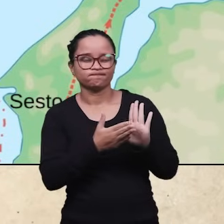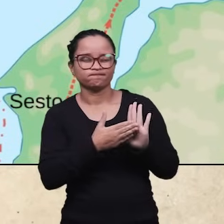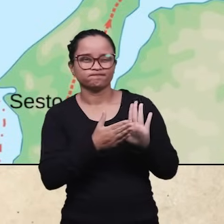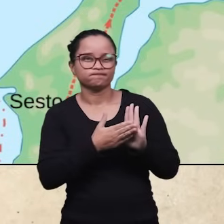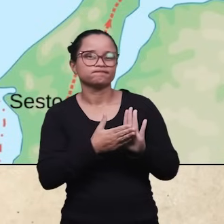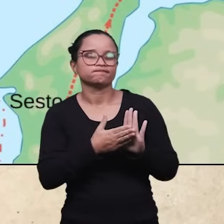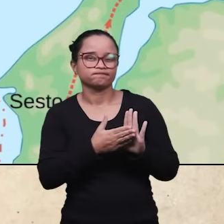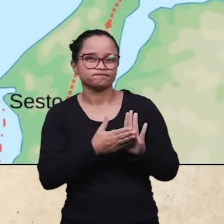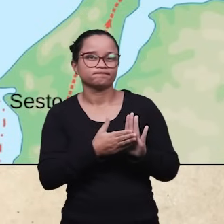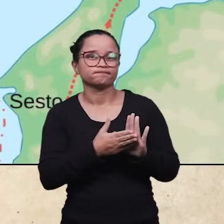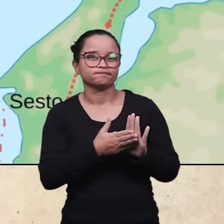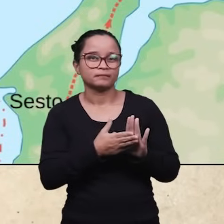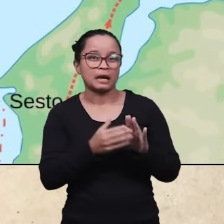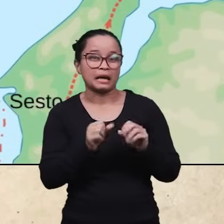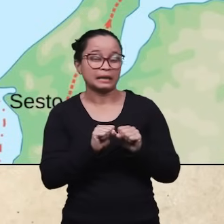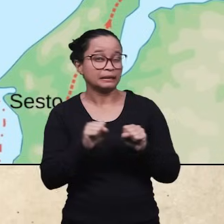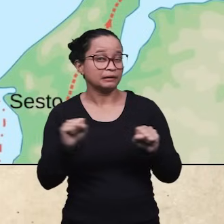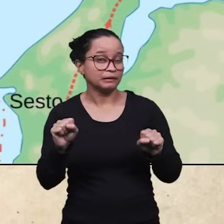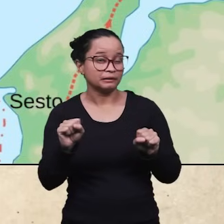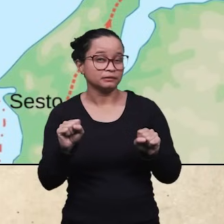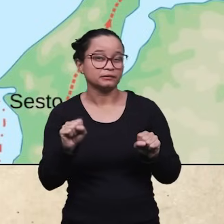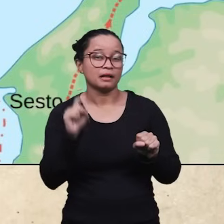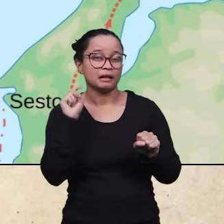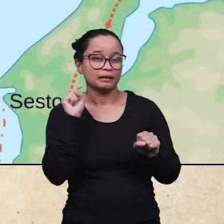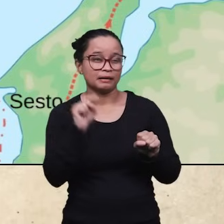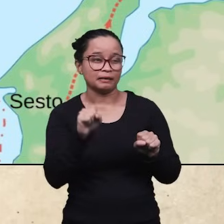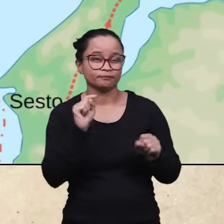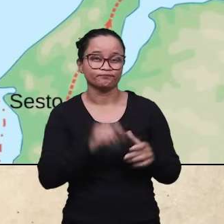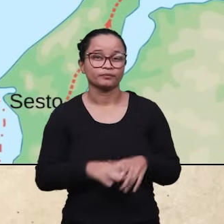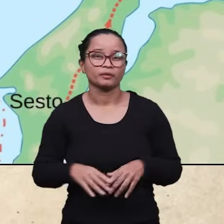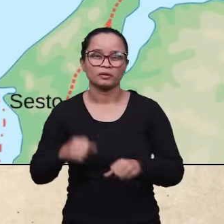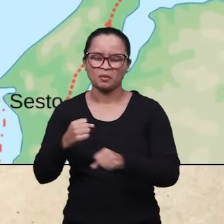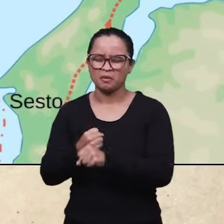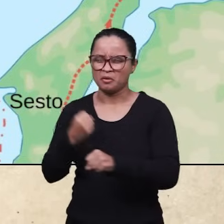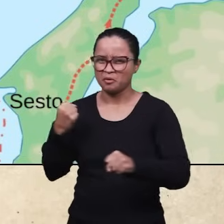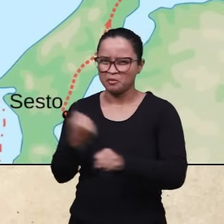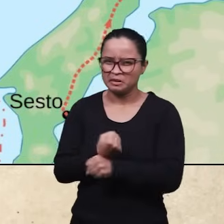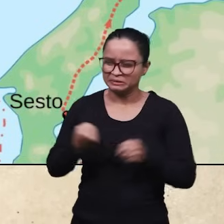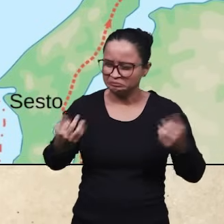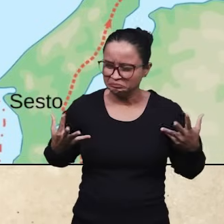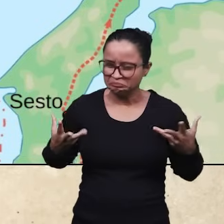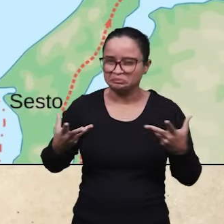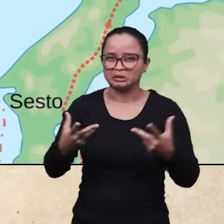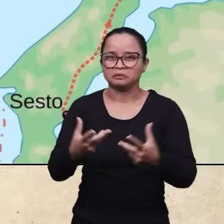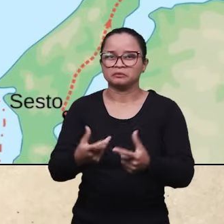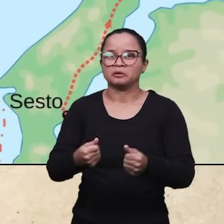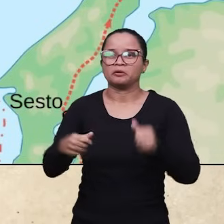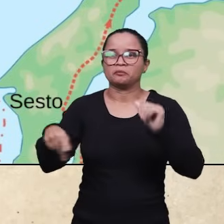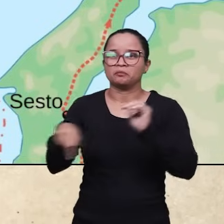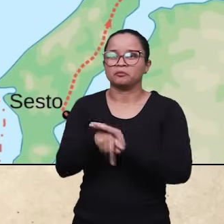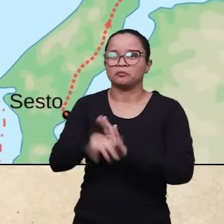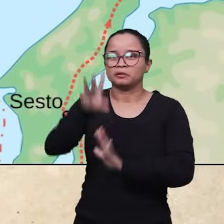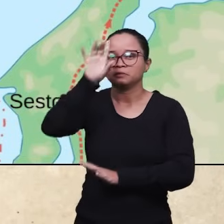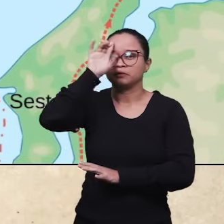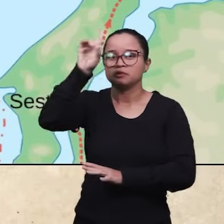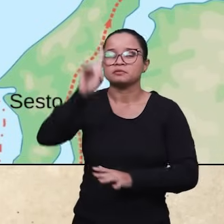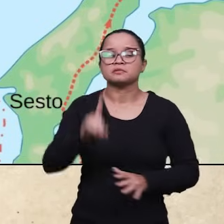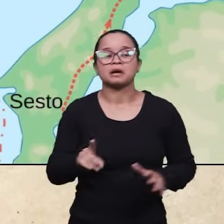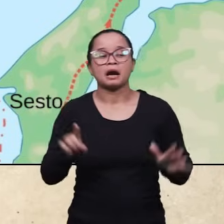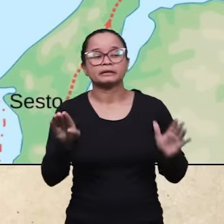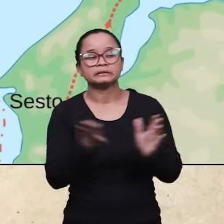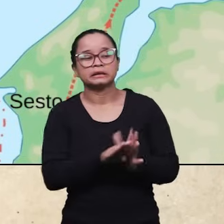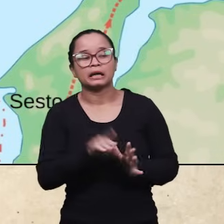muito grande e ali começa uma obra extraordinária da parte de Deus ao chegar